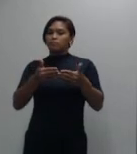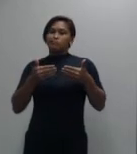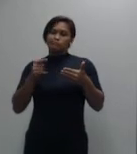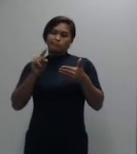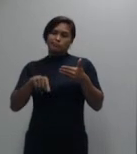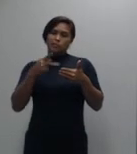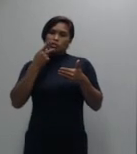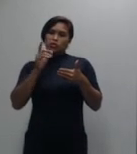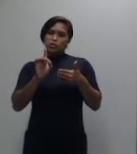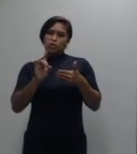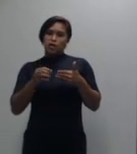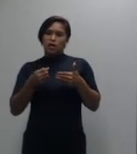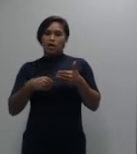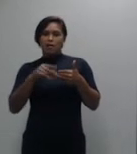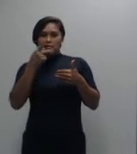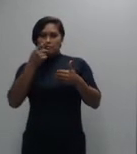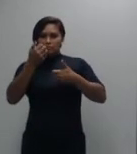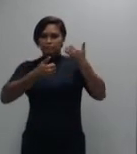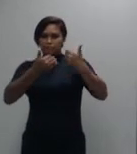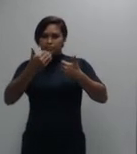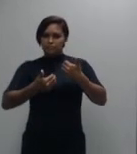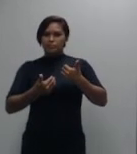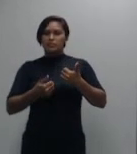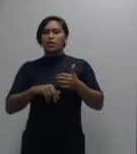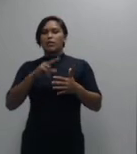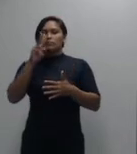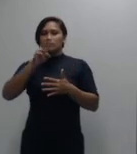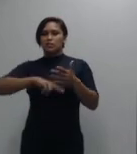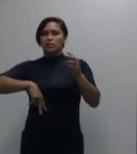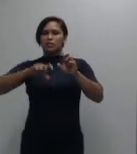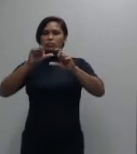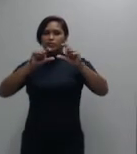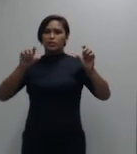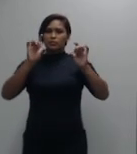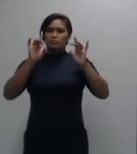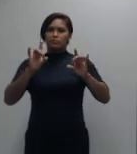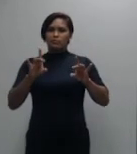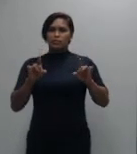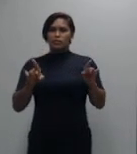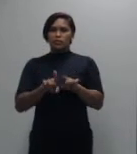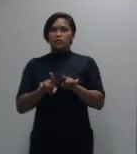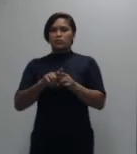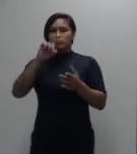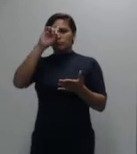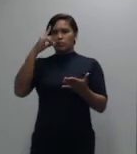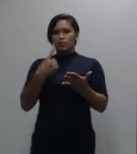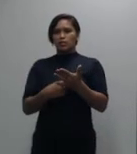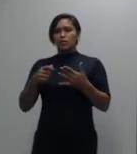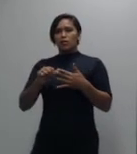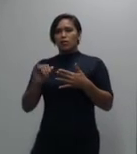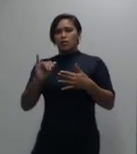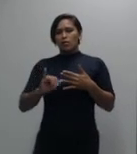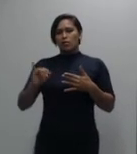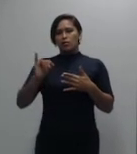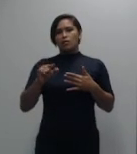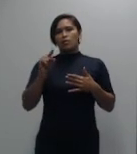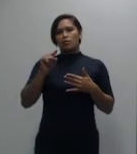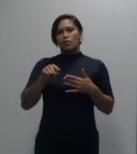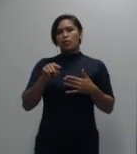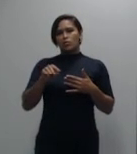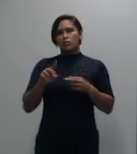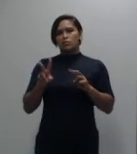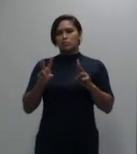apenas para fazer a leitura de um trecho muito específico da decisão do agravo Onde está